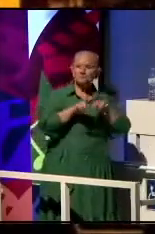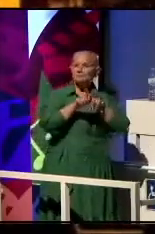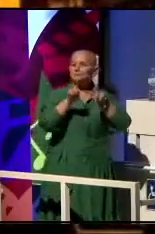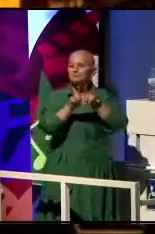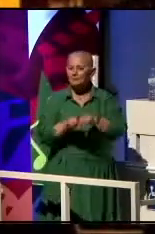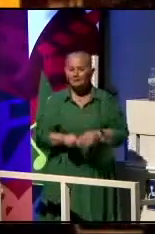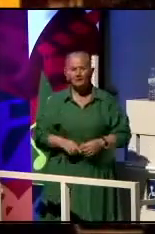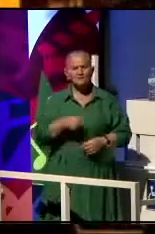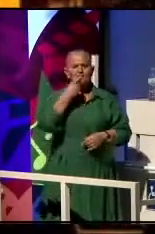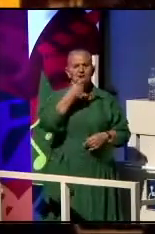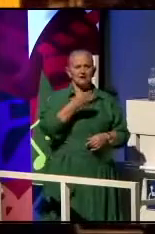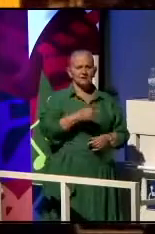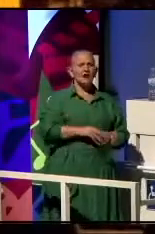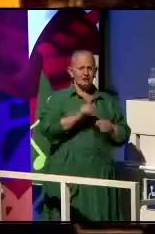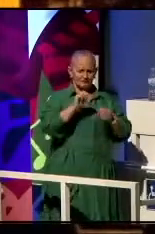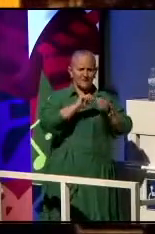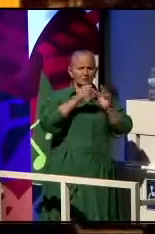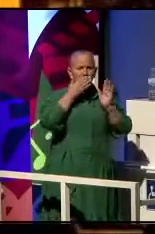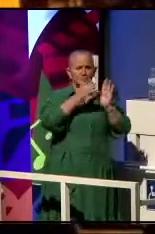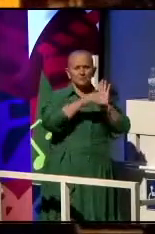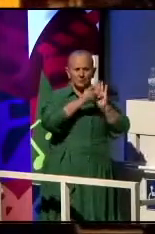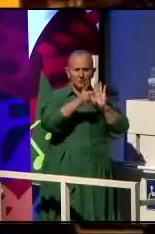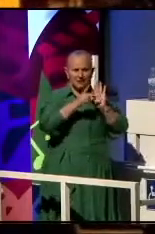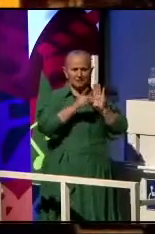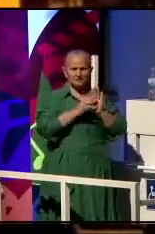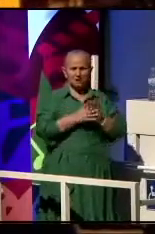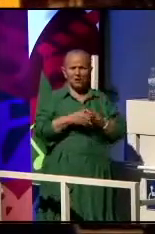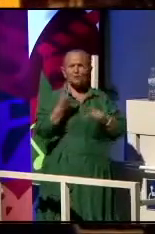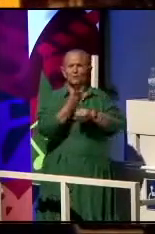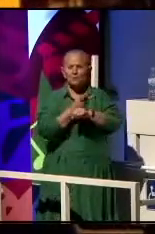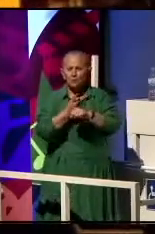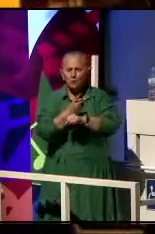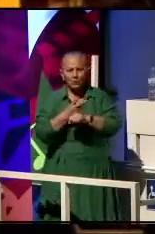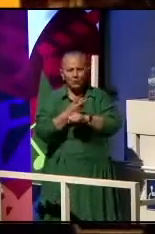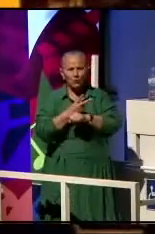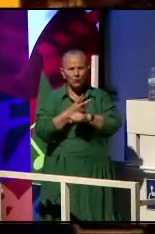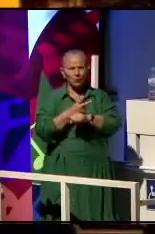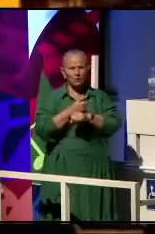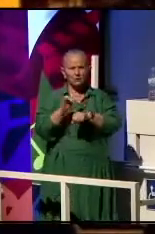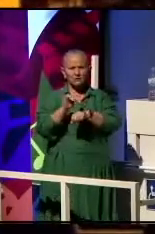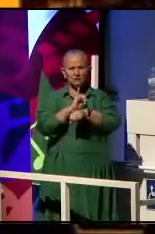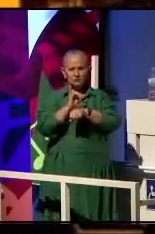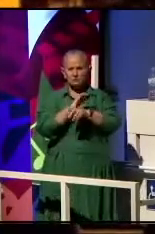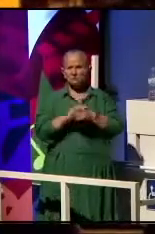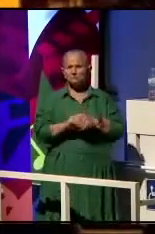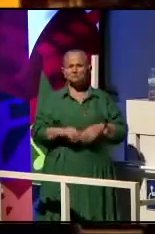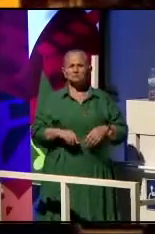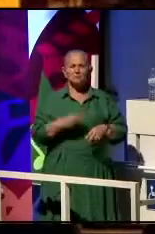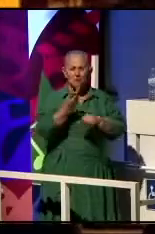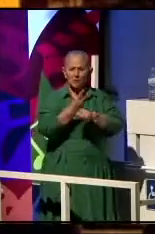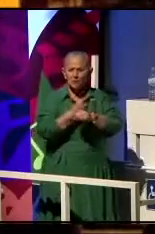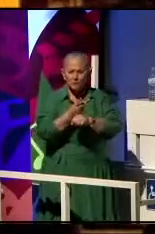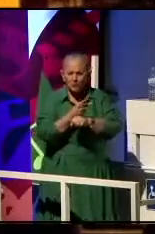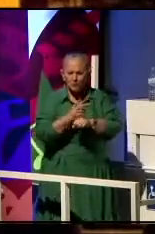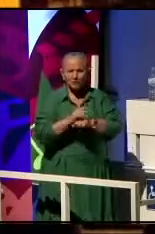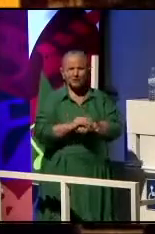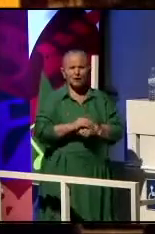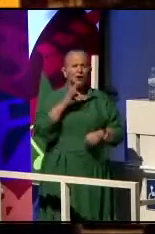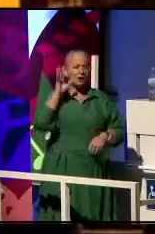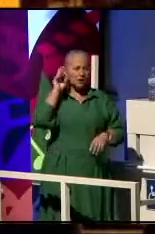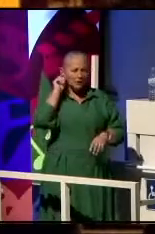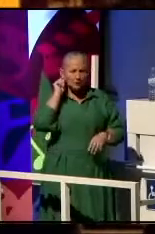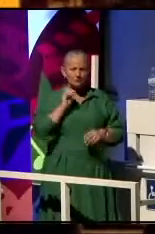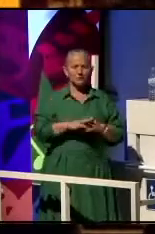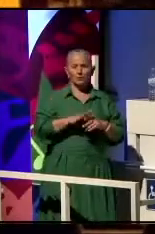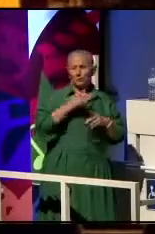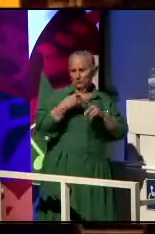quero que vocês façam uma promessa para mim. Vocês vão no YouTube pesquisar Clube da Esquina, Milton Nascimento, Lô Borges, Beto Guedes, sabe?